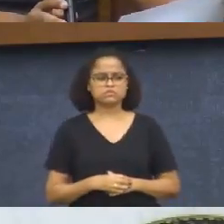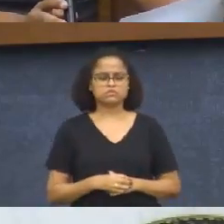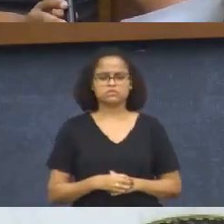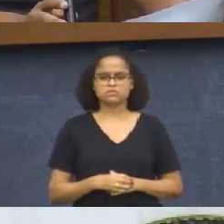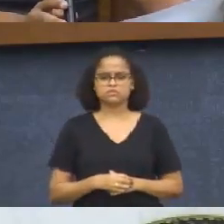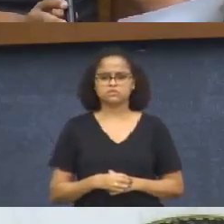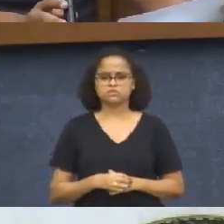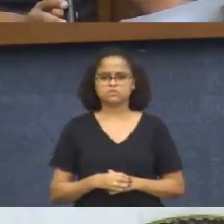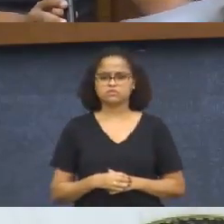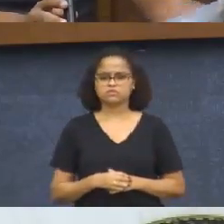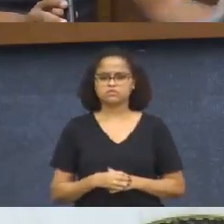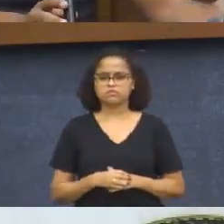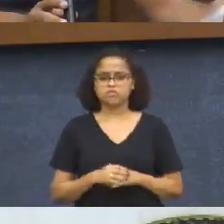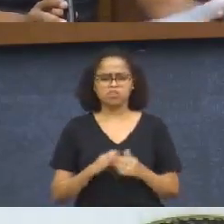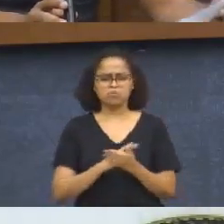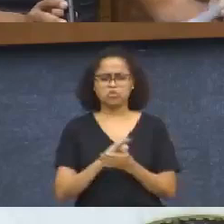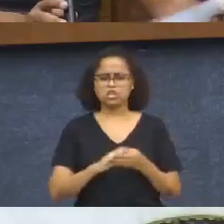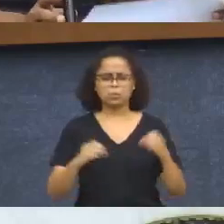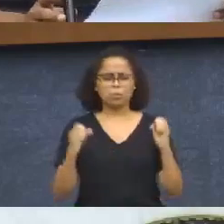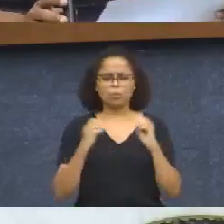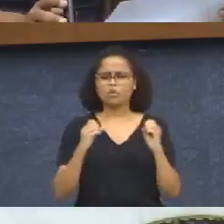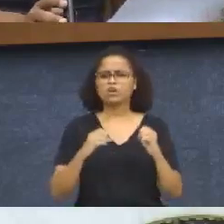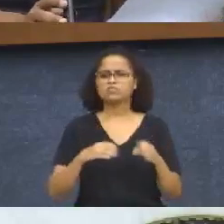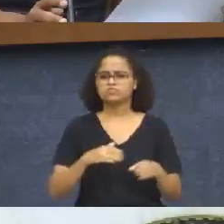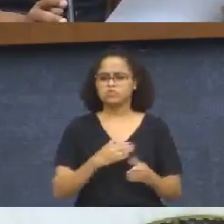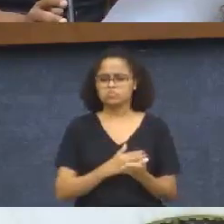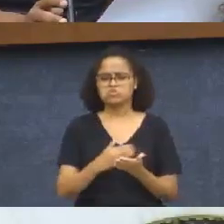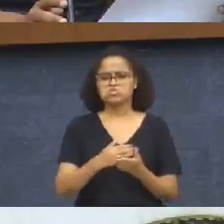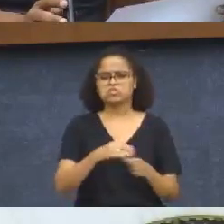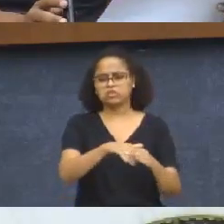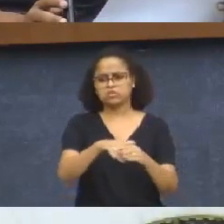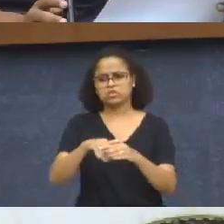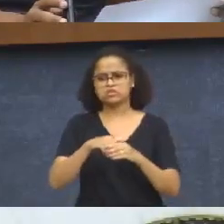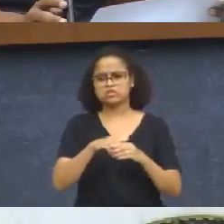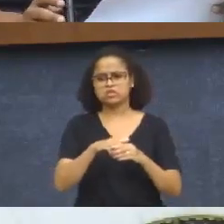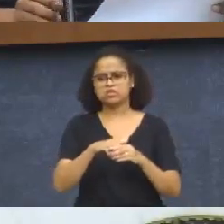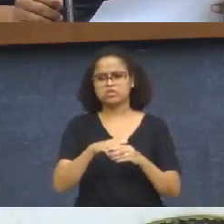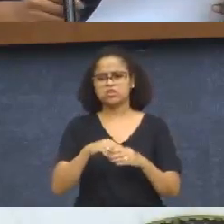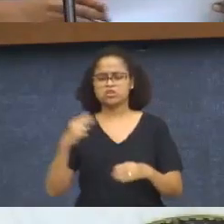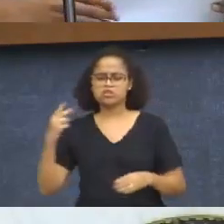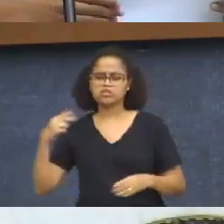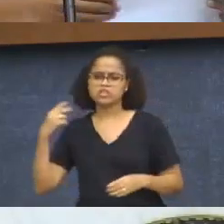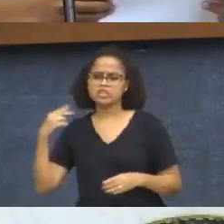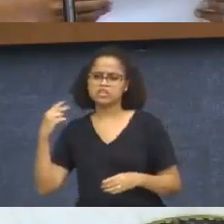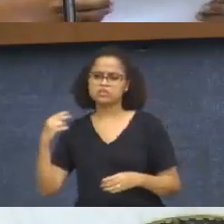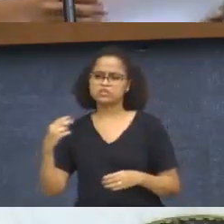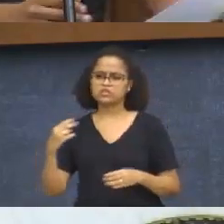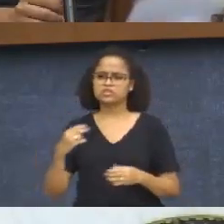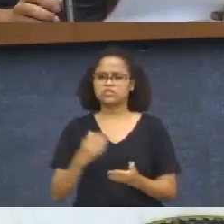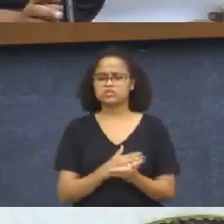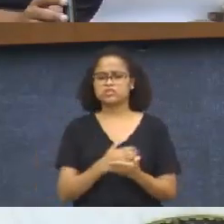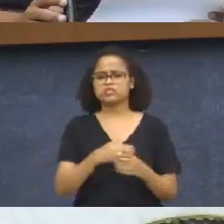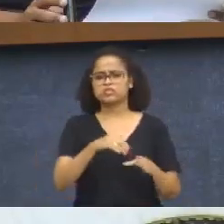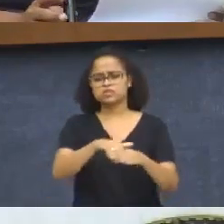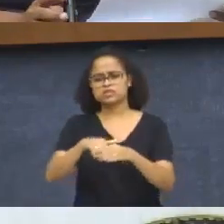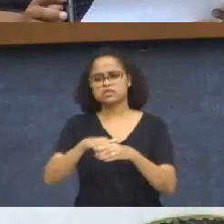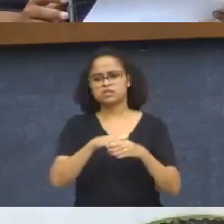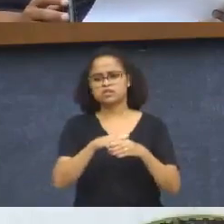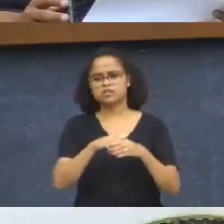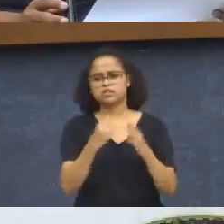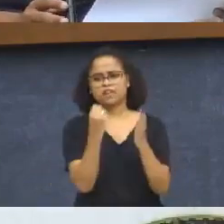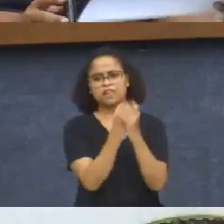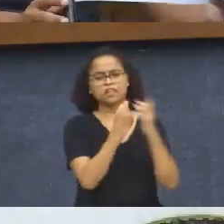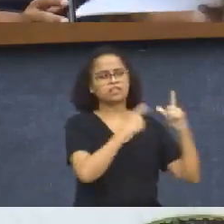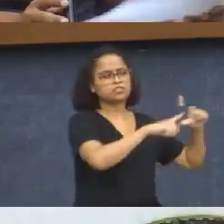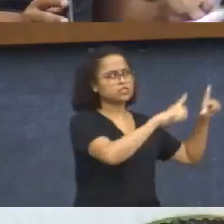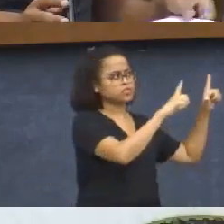Não tendo mais alguém quem queira encaminhar, vamos colocar em votação. Senhores vereadores, senhoras vereadoras, estamos em processo de votação. Por favor,